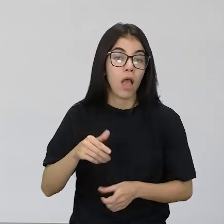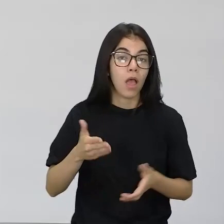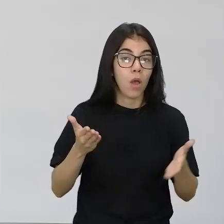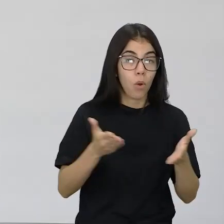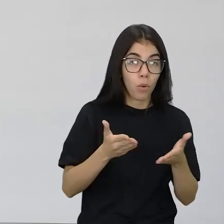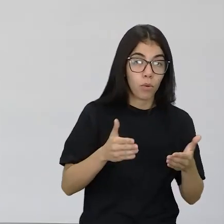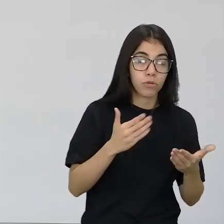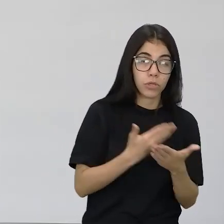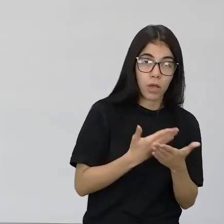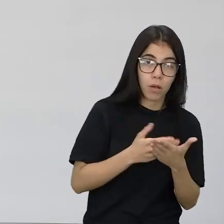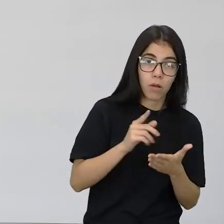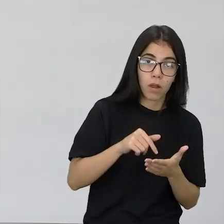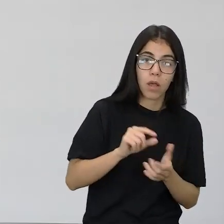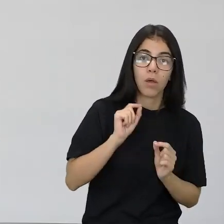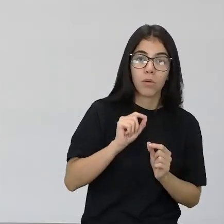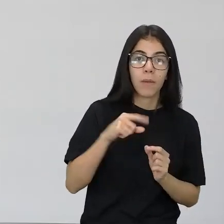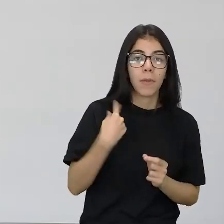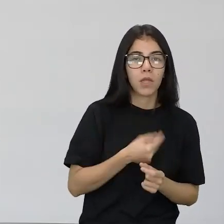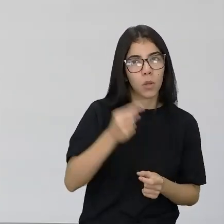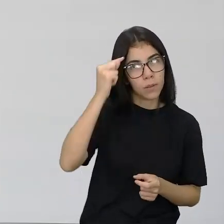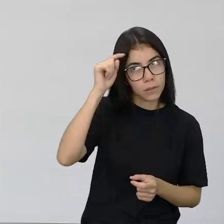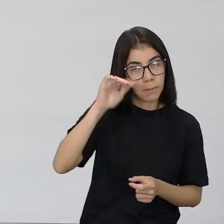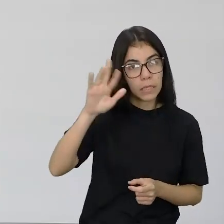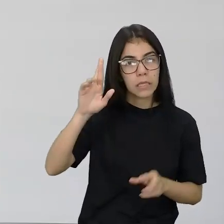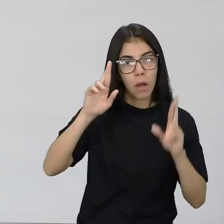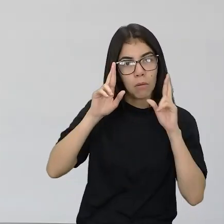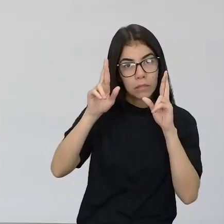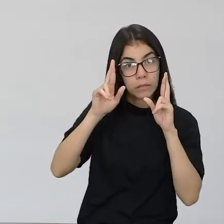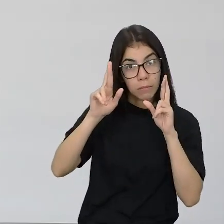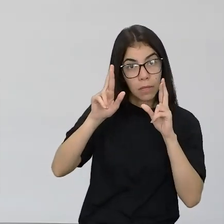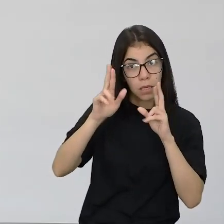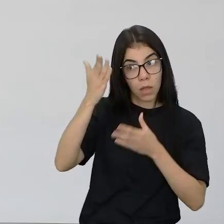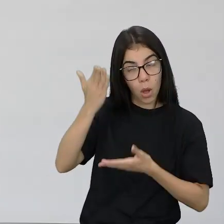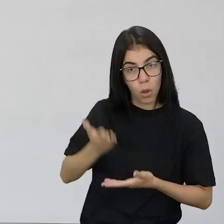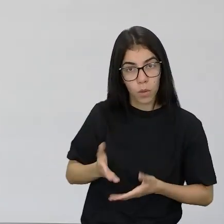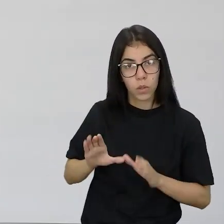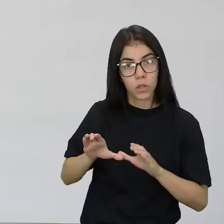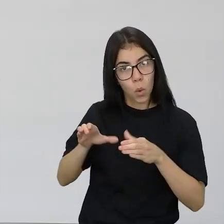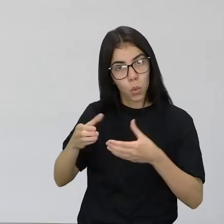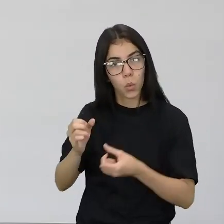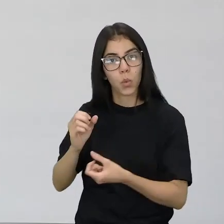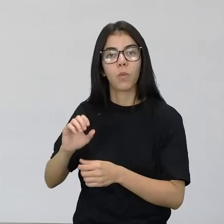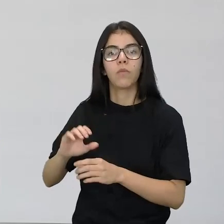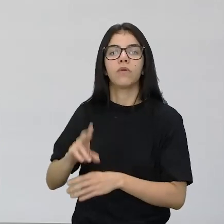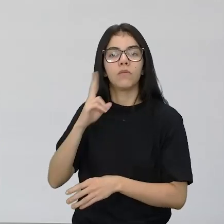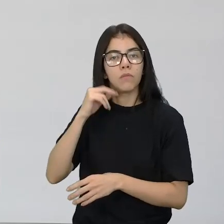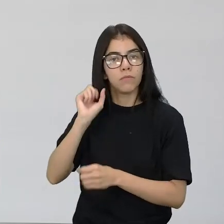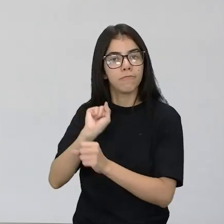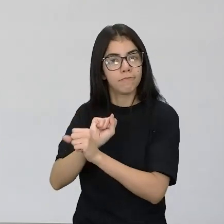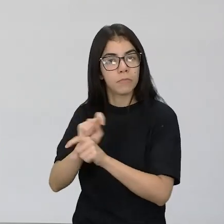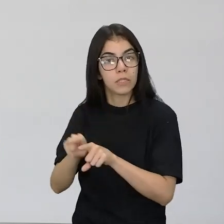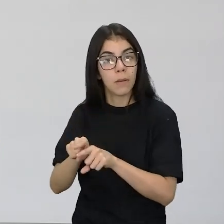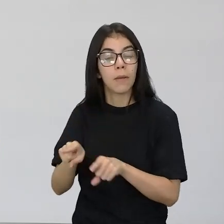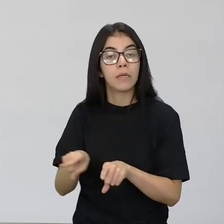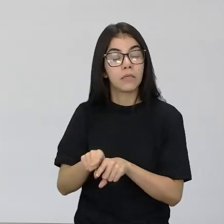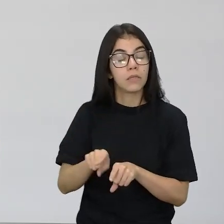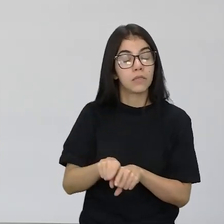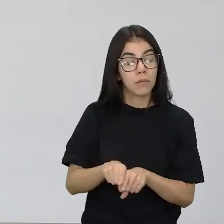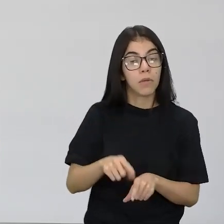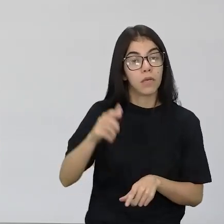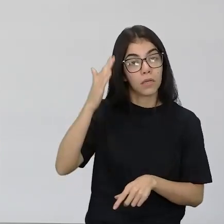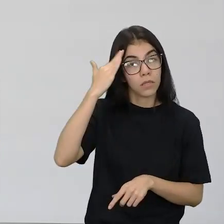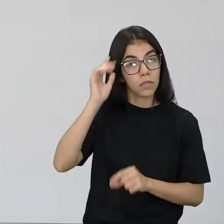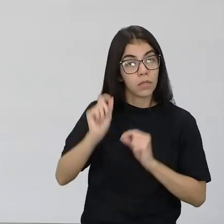respeito do respeito às comunidades quilombolas, e muito mais do que respeito, é entender que essas